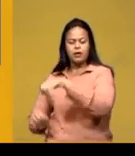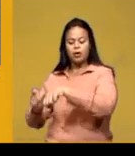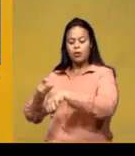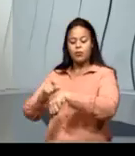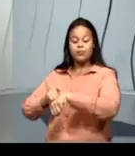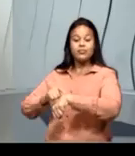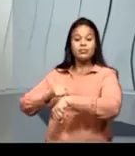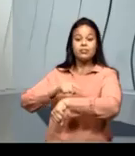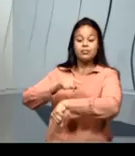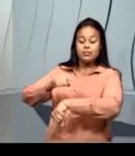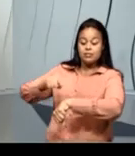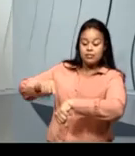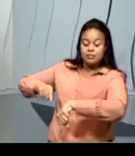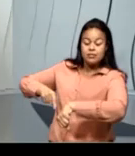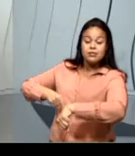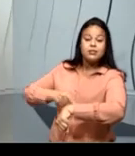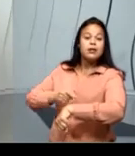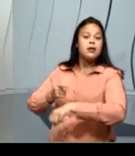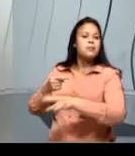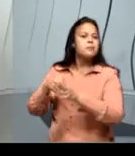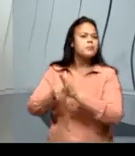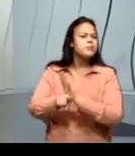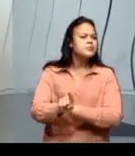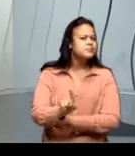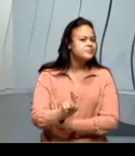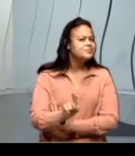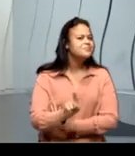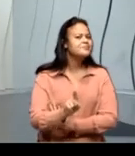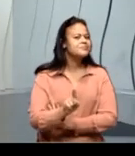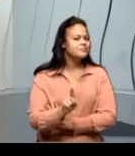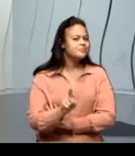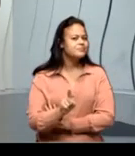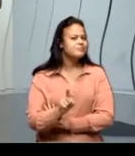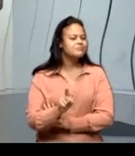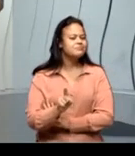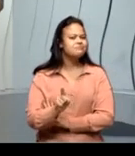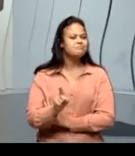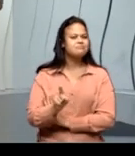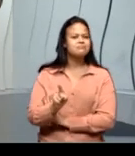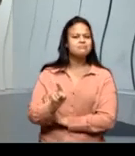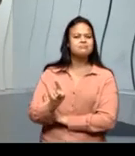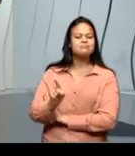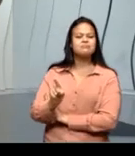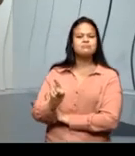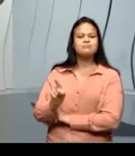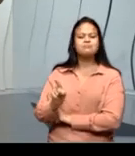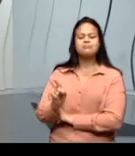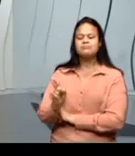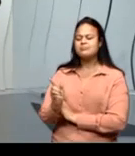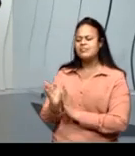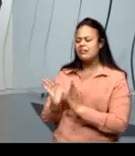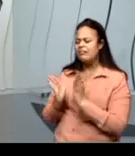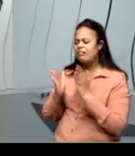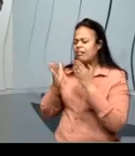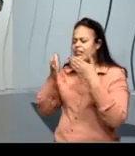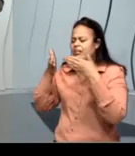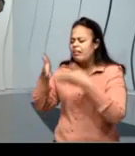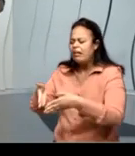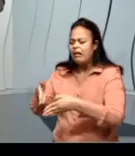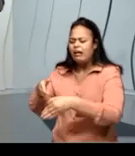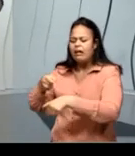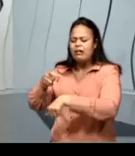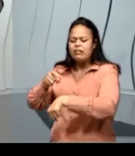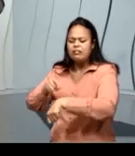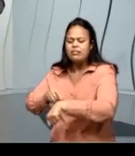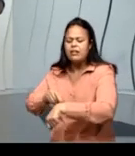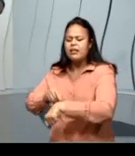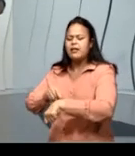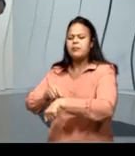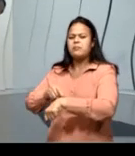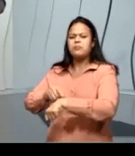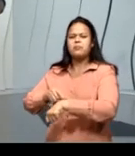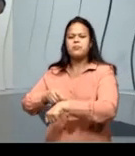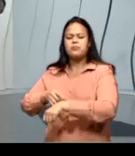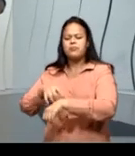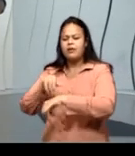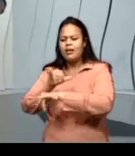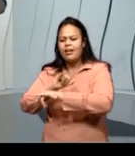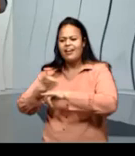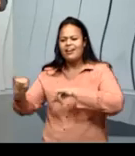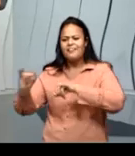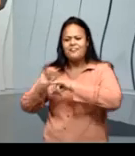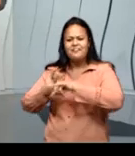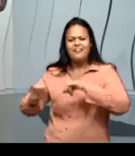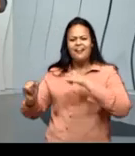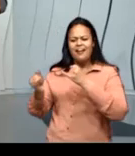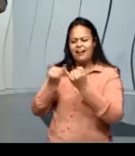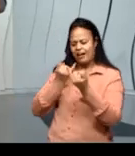tempo, certo? Você não precisa direcionar o tempo, nem dar novas informações para explicar essa